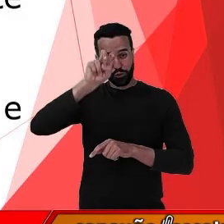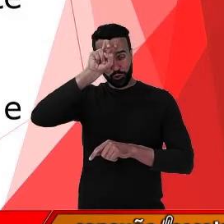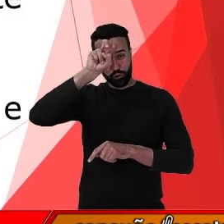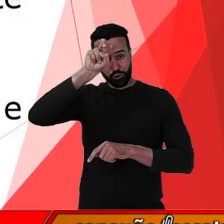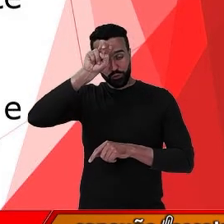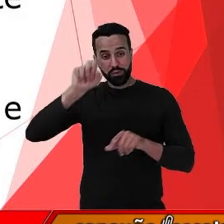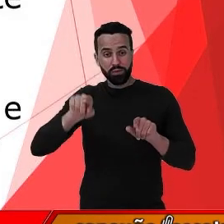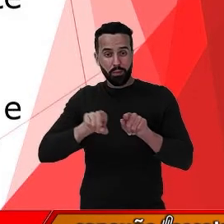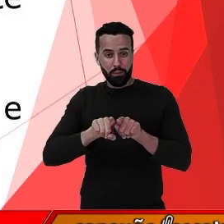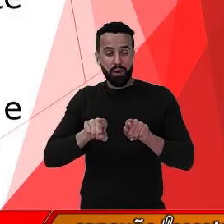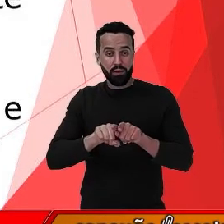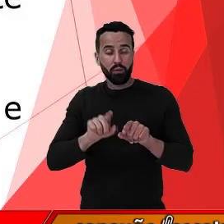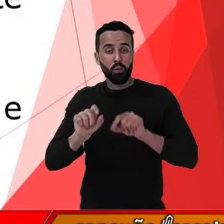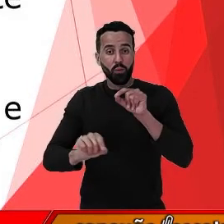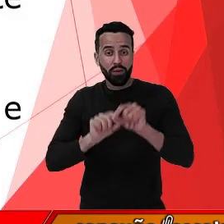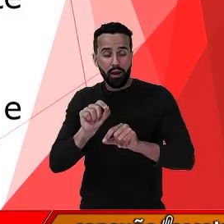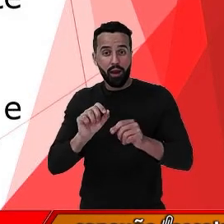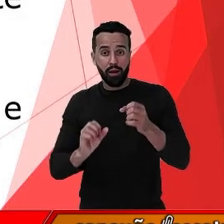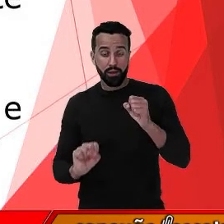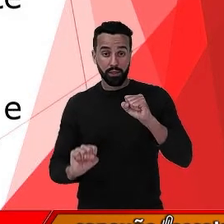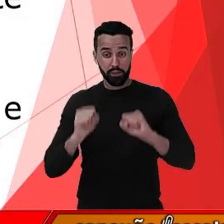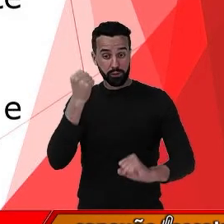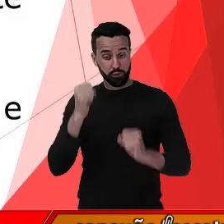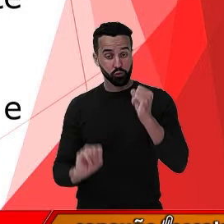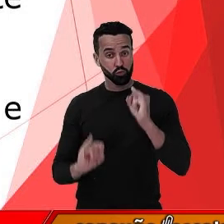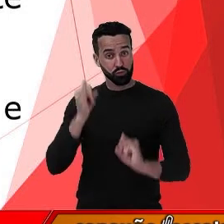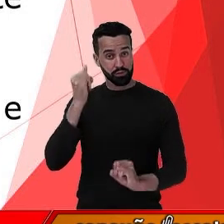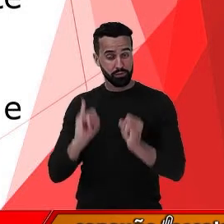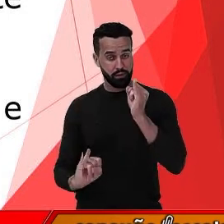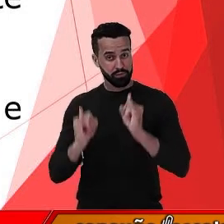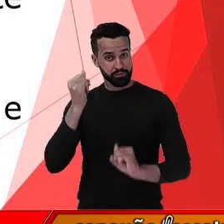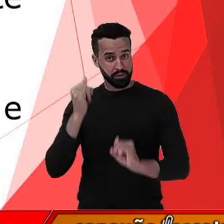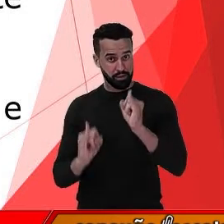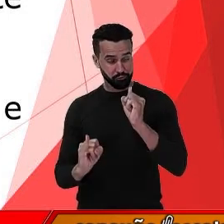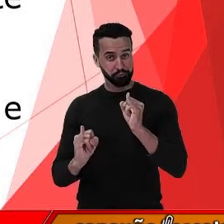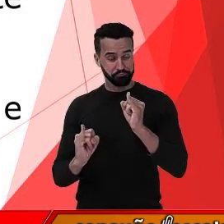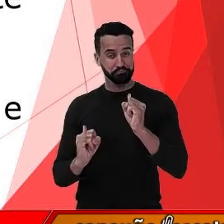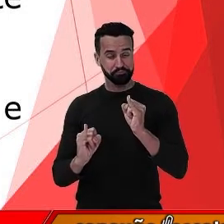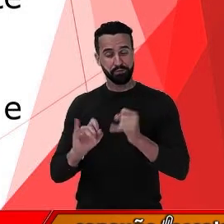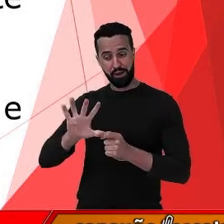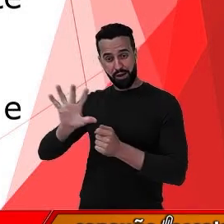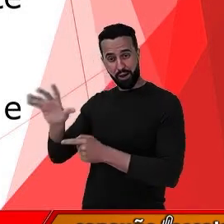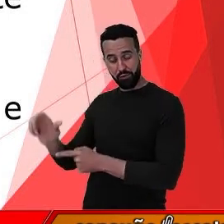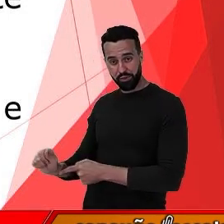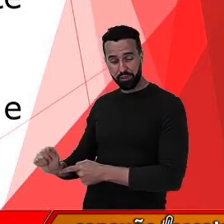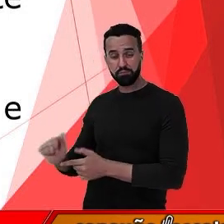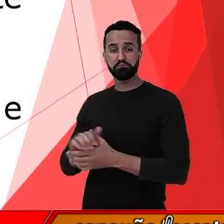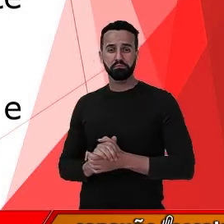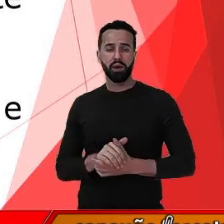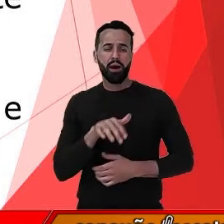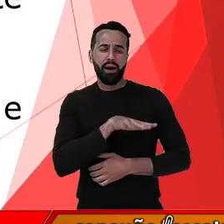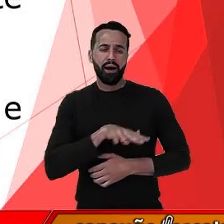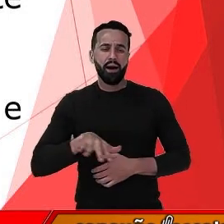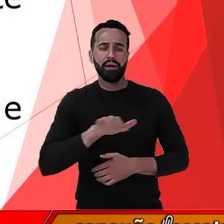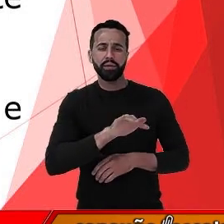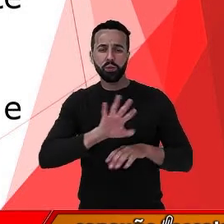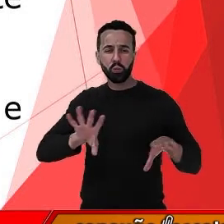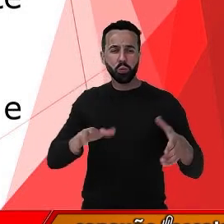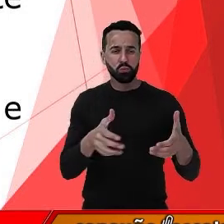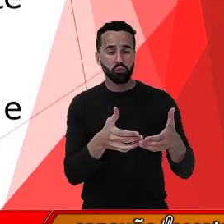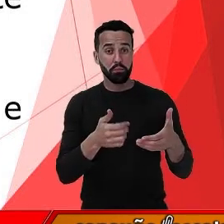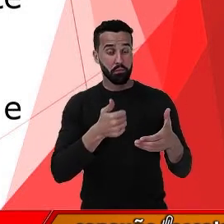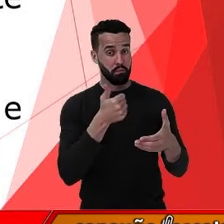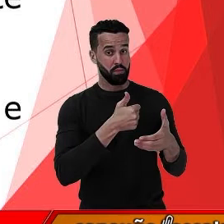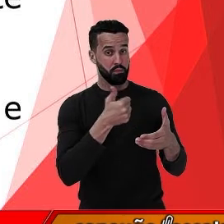considerados industrializados no continente africano. E o setor primário é a base